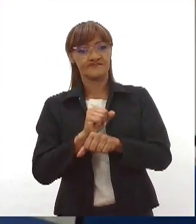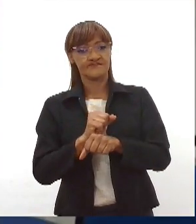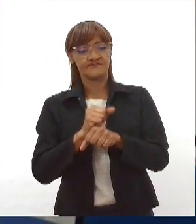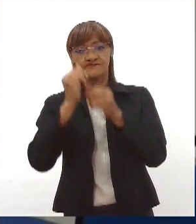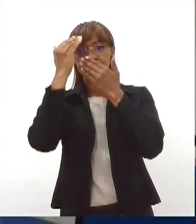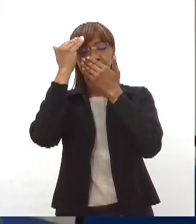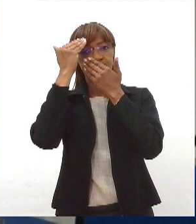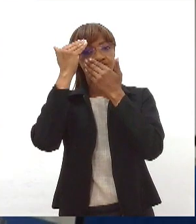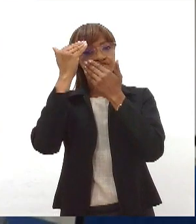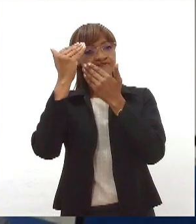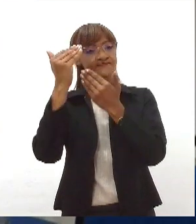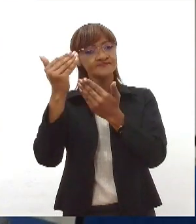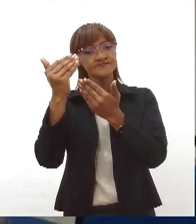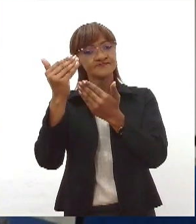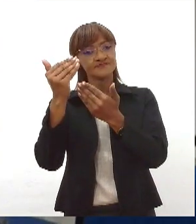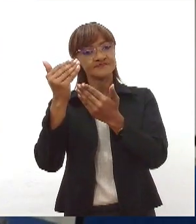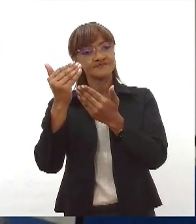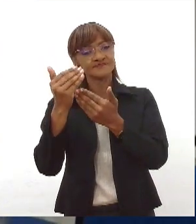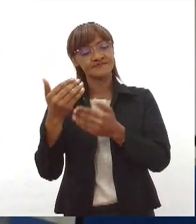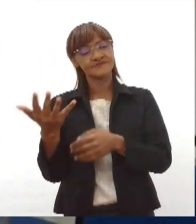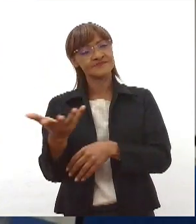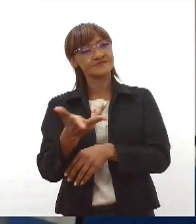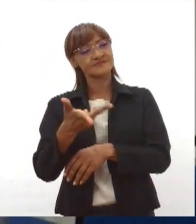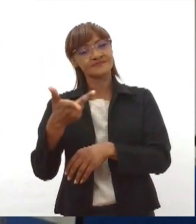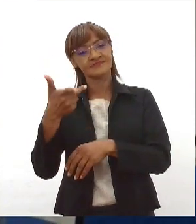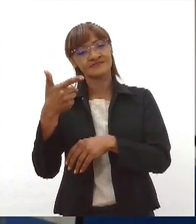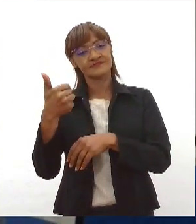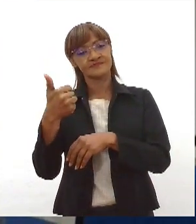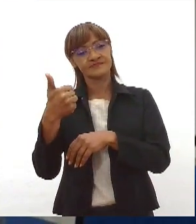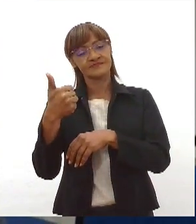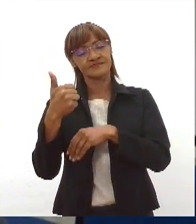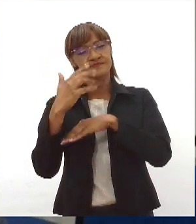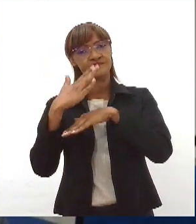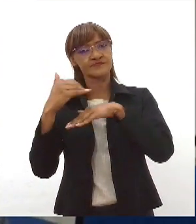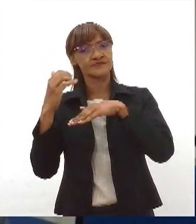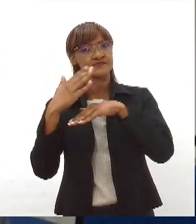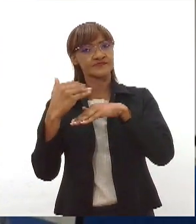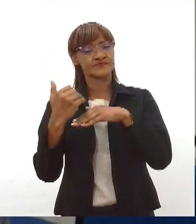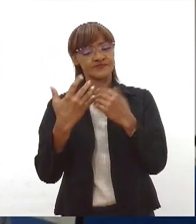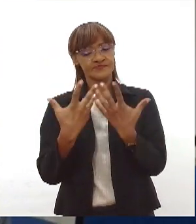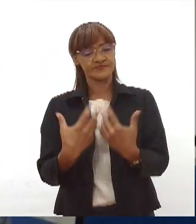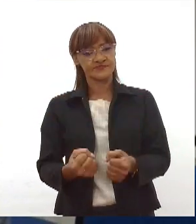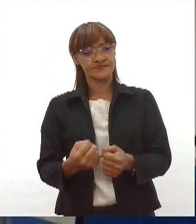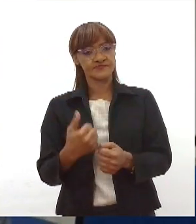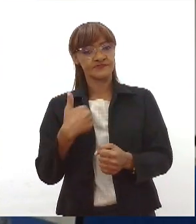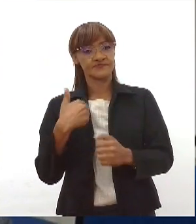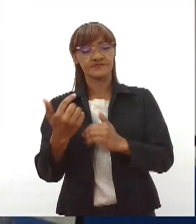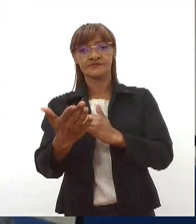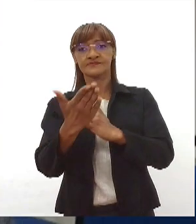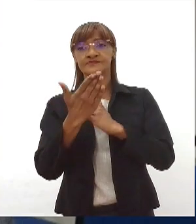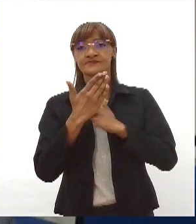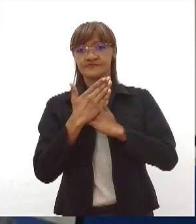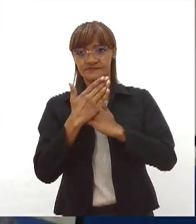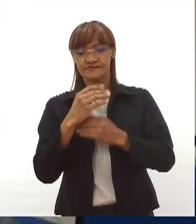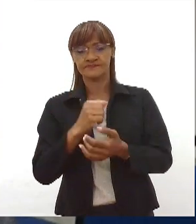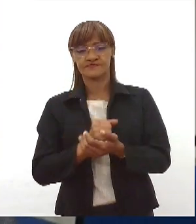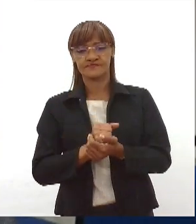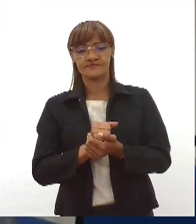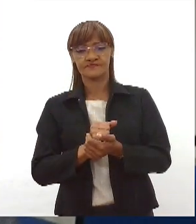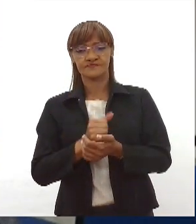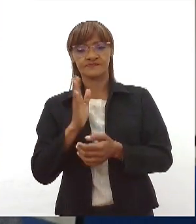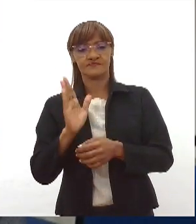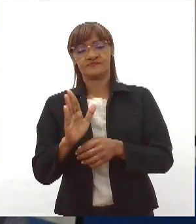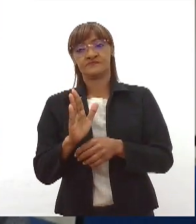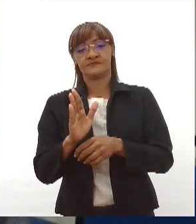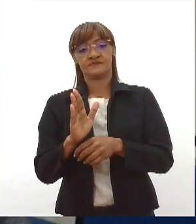pela maneira que me tratar que me aceitaram que me ajudaram a quem eu fizessem uma boa governabilidade naquela casa por oito